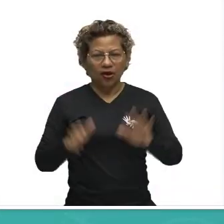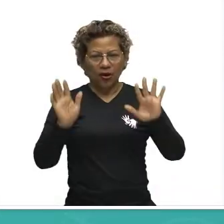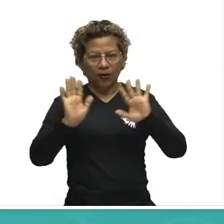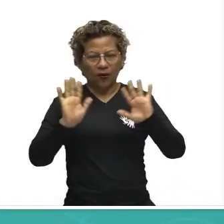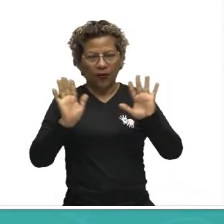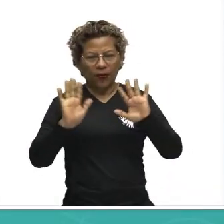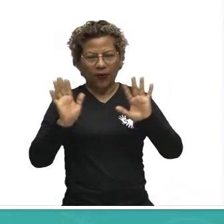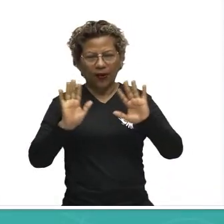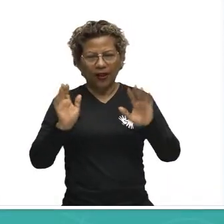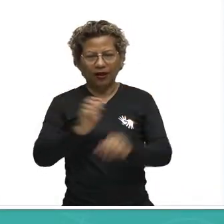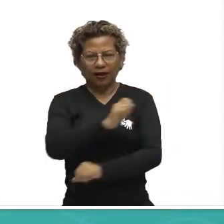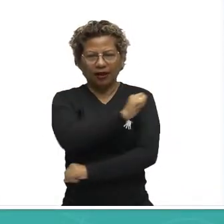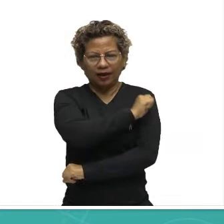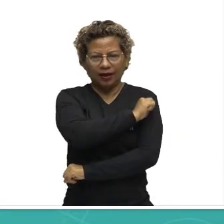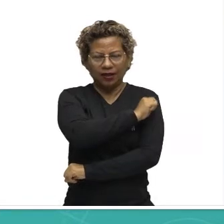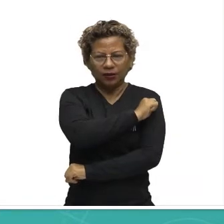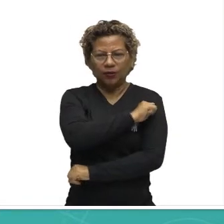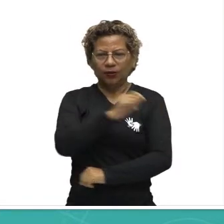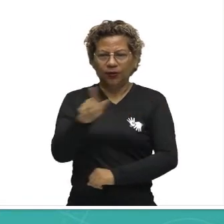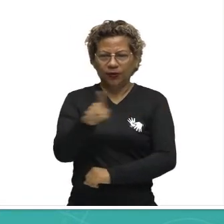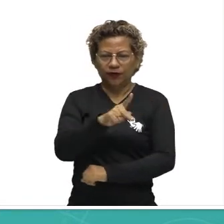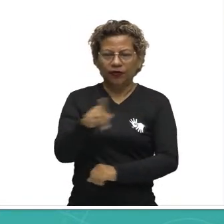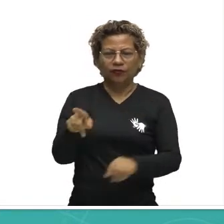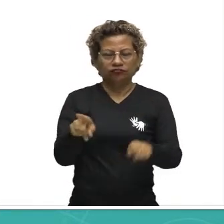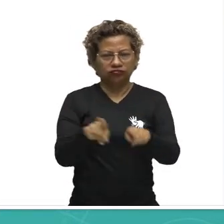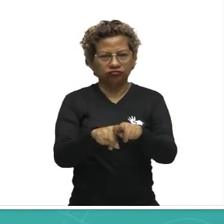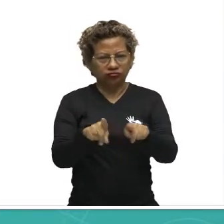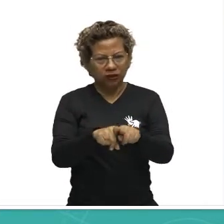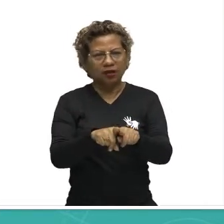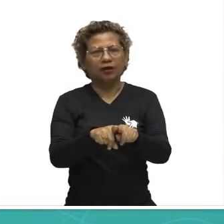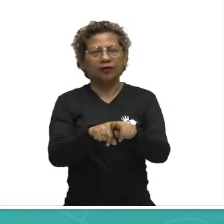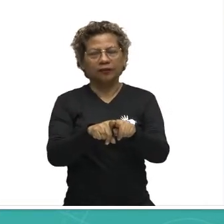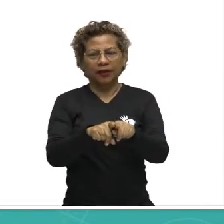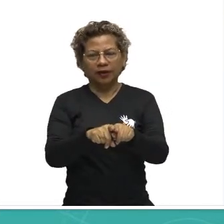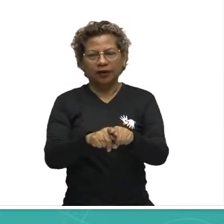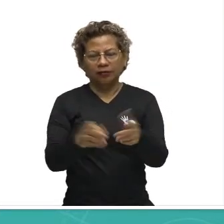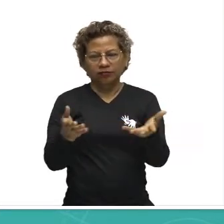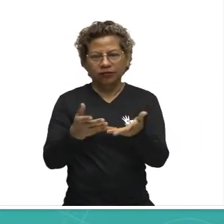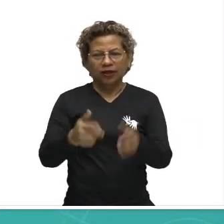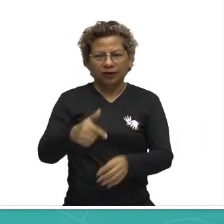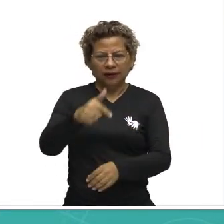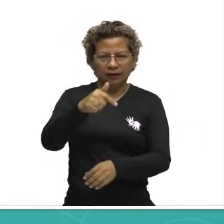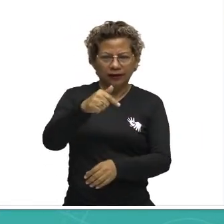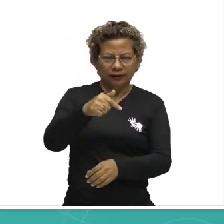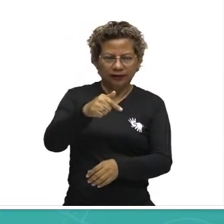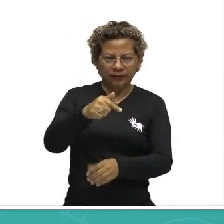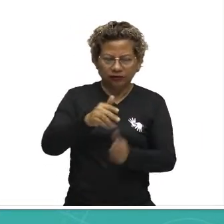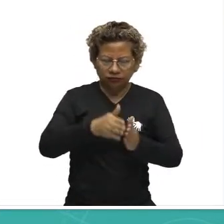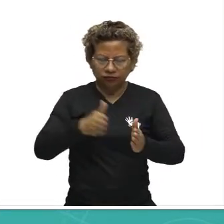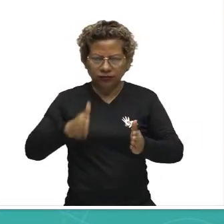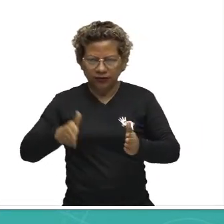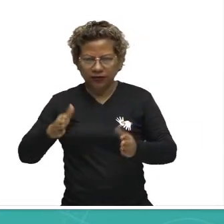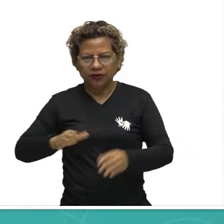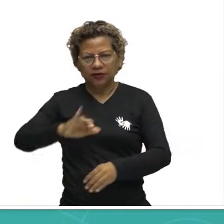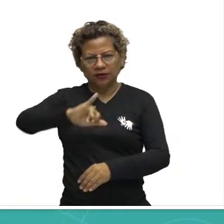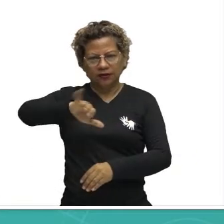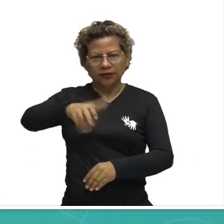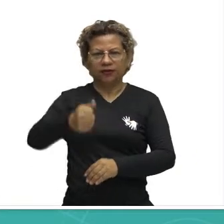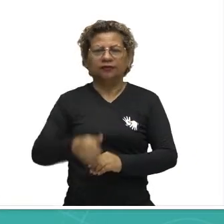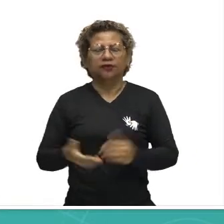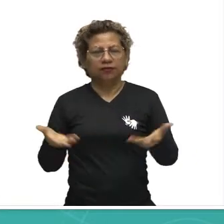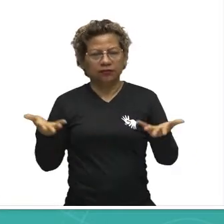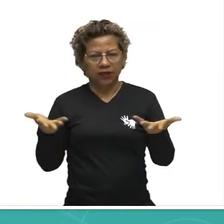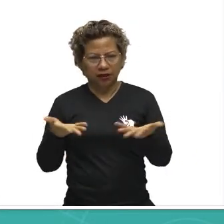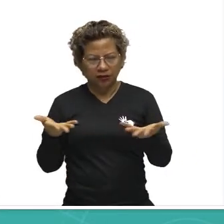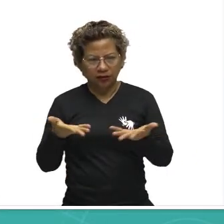Olá, queridos alunos e professores, né, que compõem a sétima etapa da educação de jovens e adultos. Então, agora vou